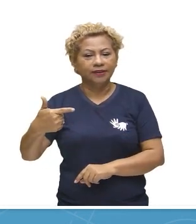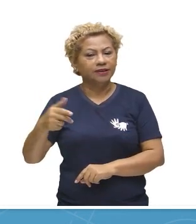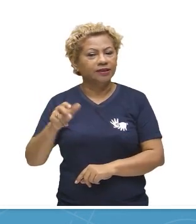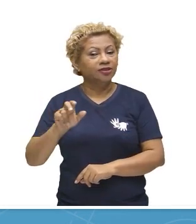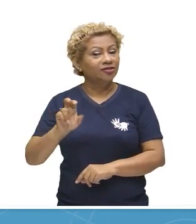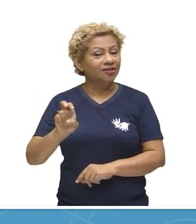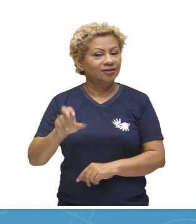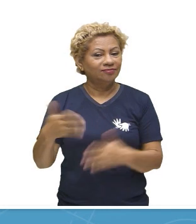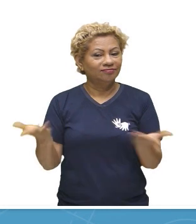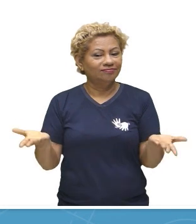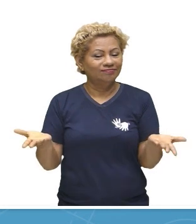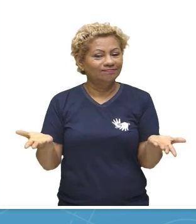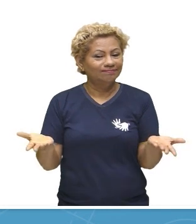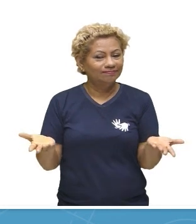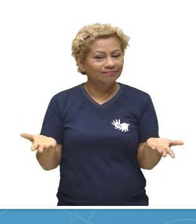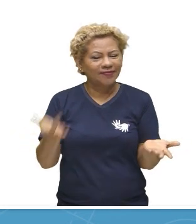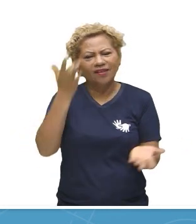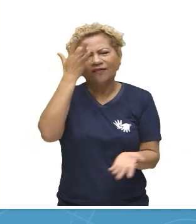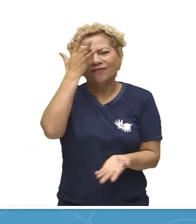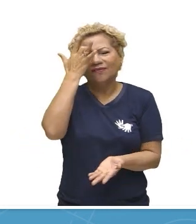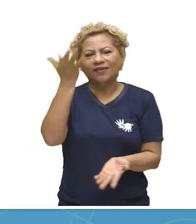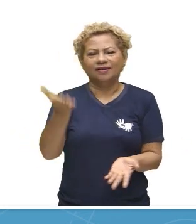vezes 5